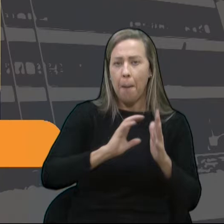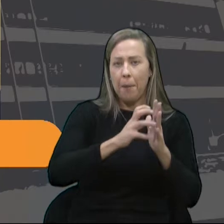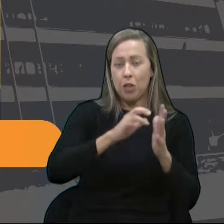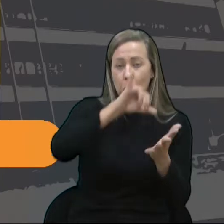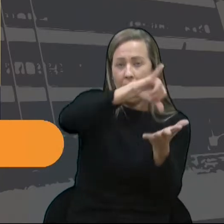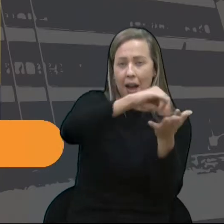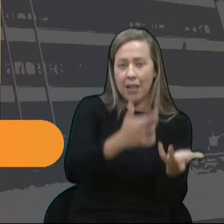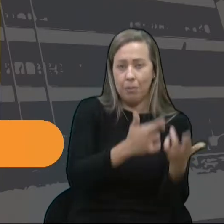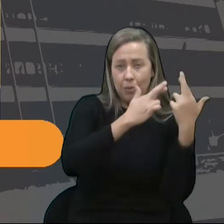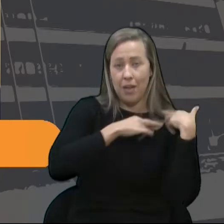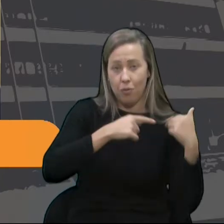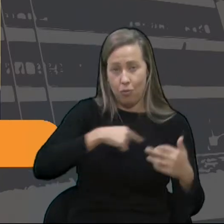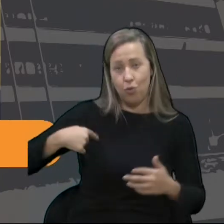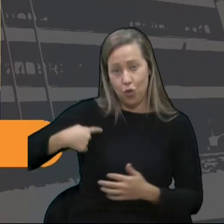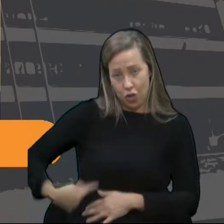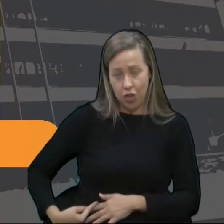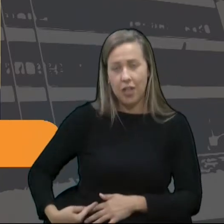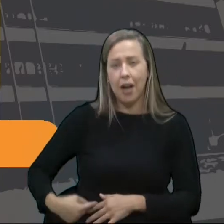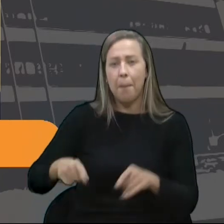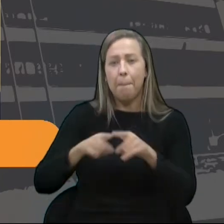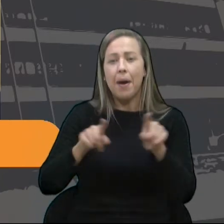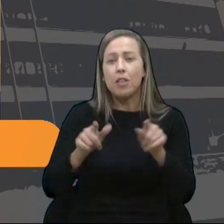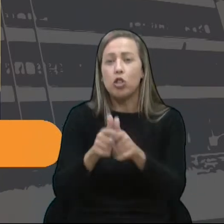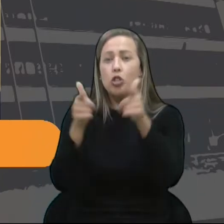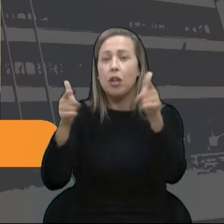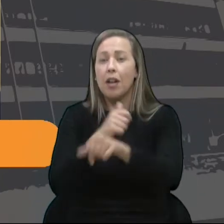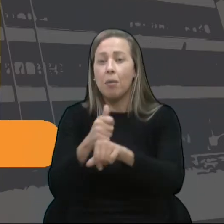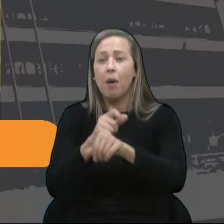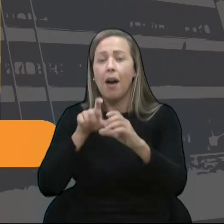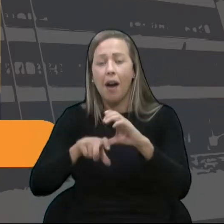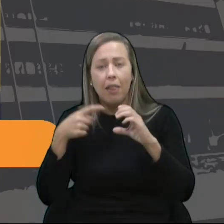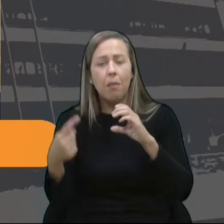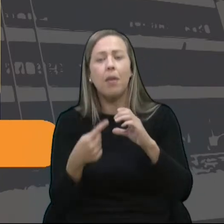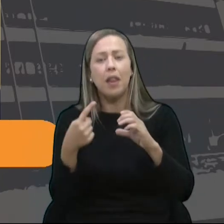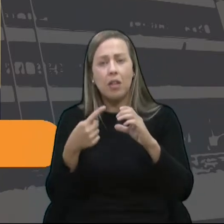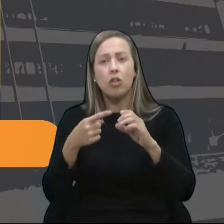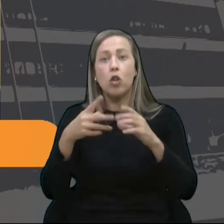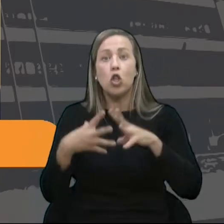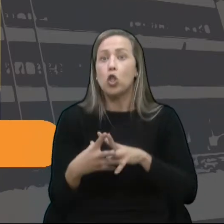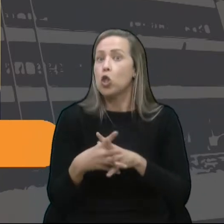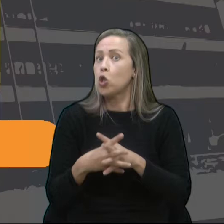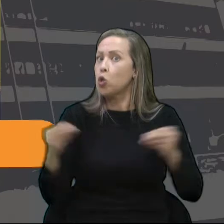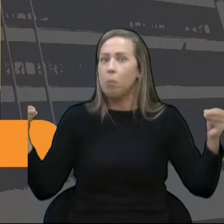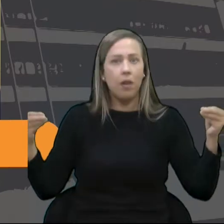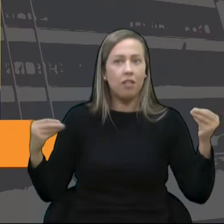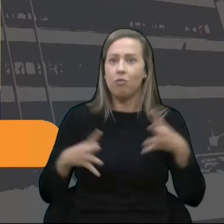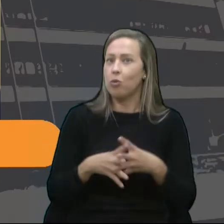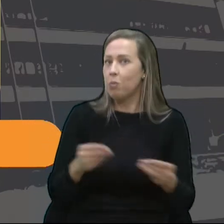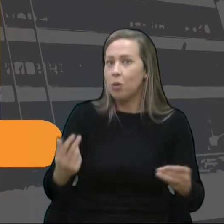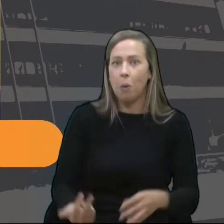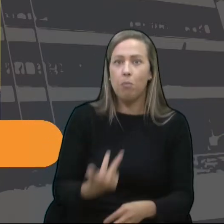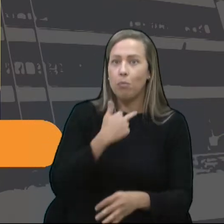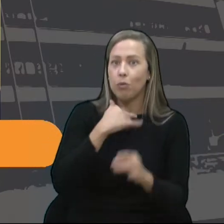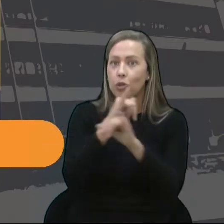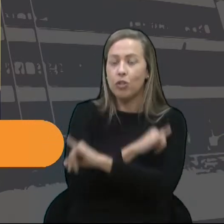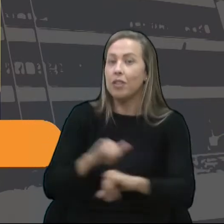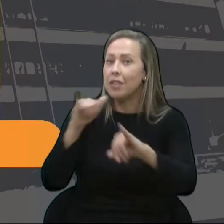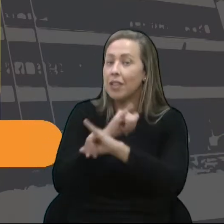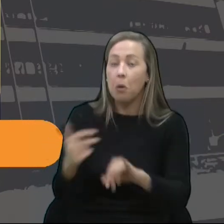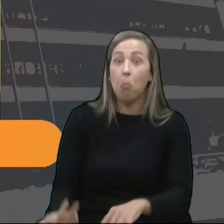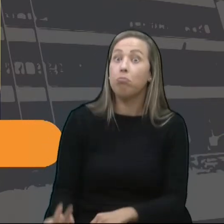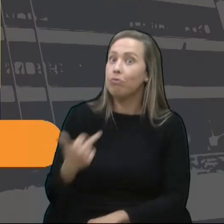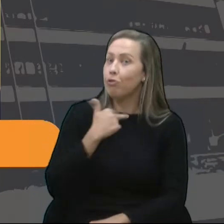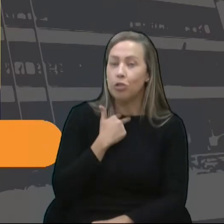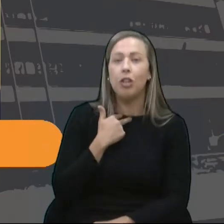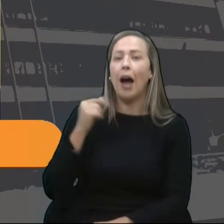centralizador, mas também de jornalistas independentes, que acabaram até mesmo sumindo a partir do momento em que divulgaram aquelas informações. Então, esse é